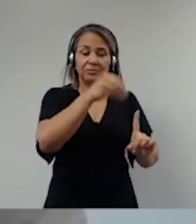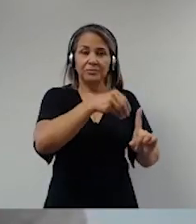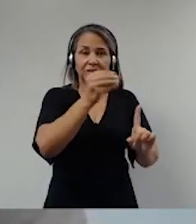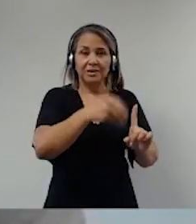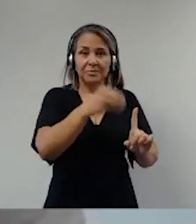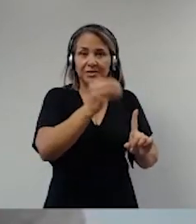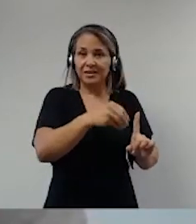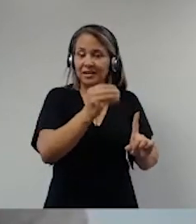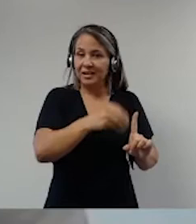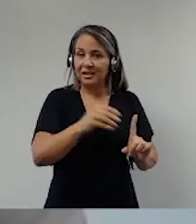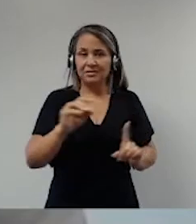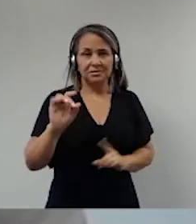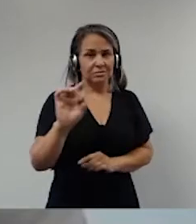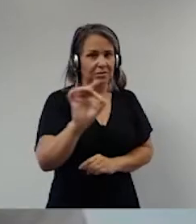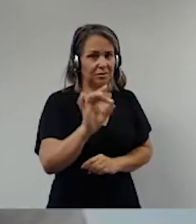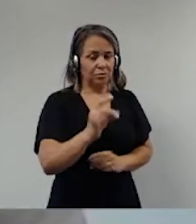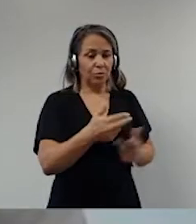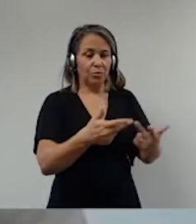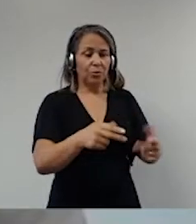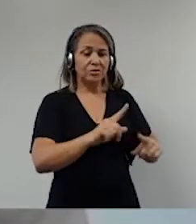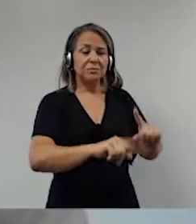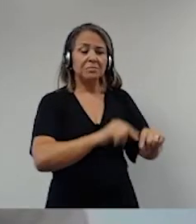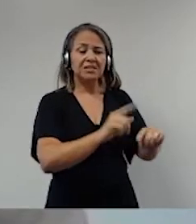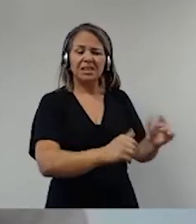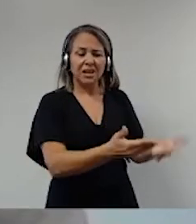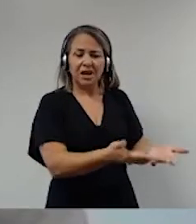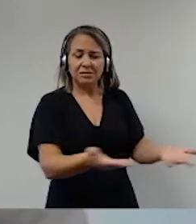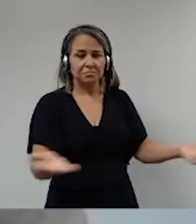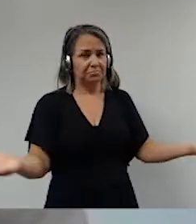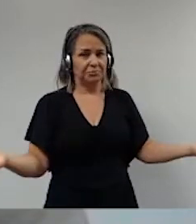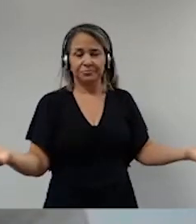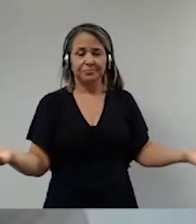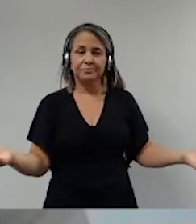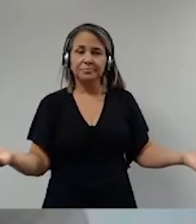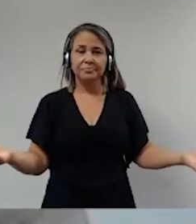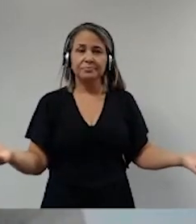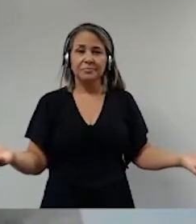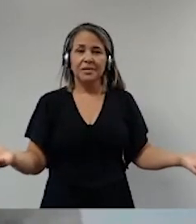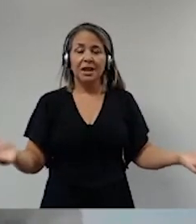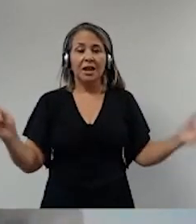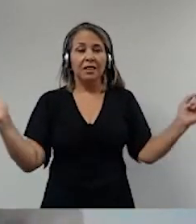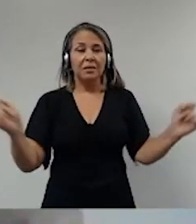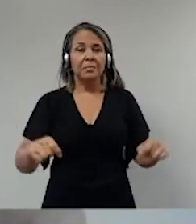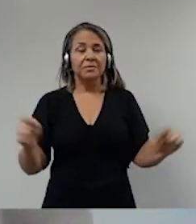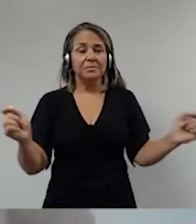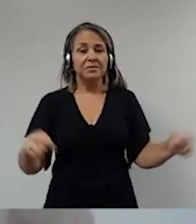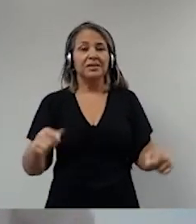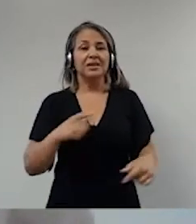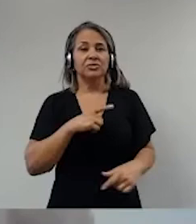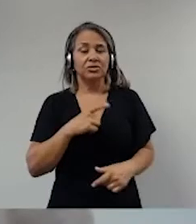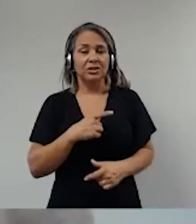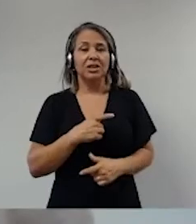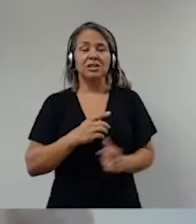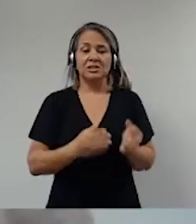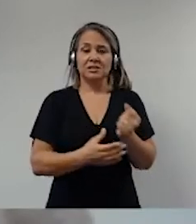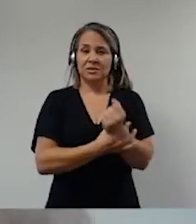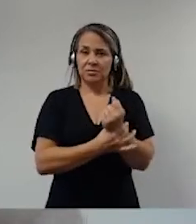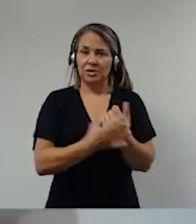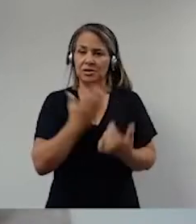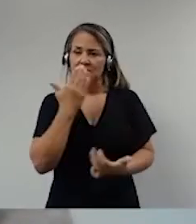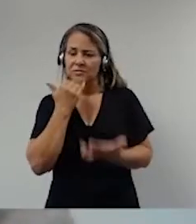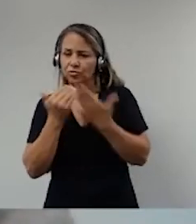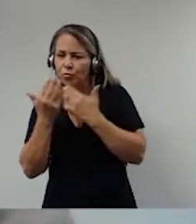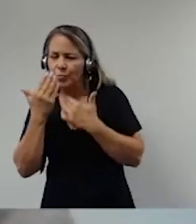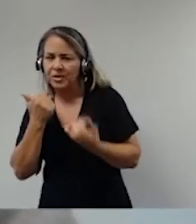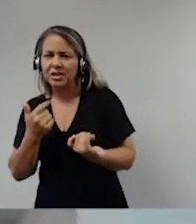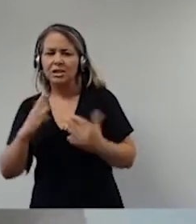vulnerabilidade não é apenas material. Não diz respeito da possibilidade de ter segurança alimentar,